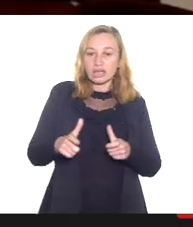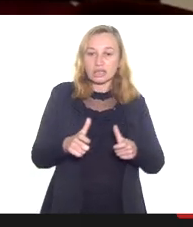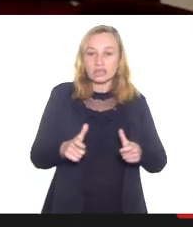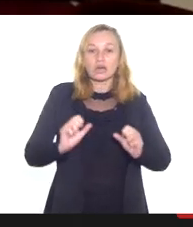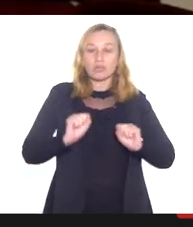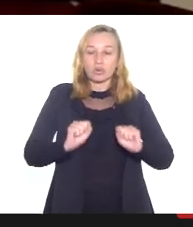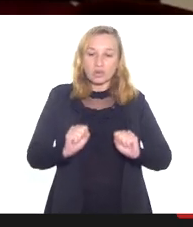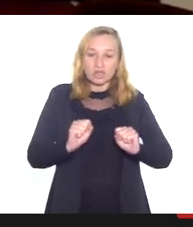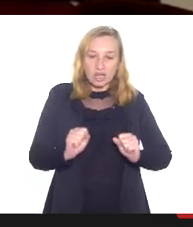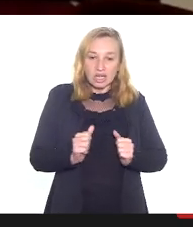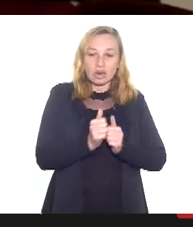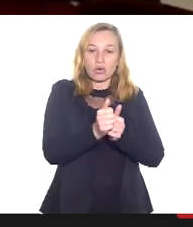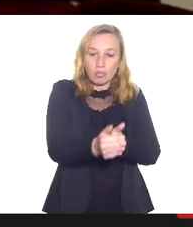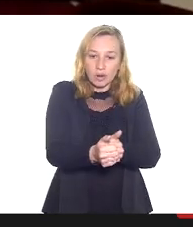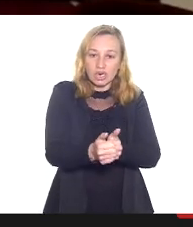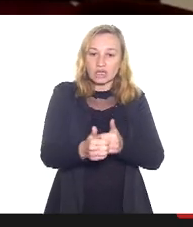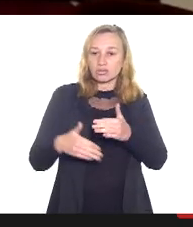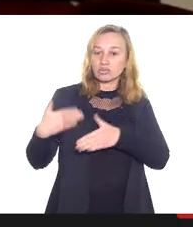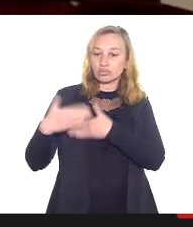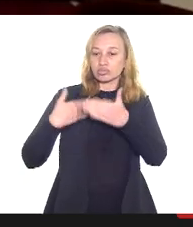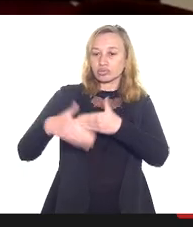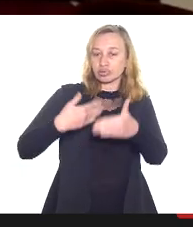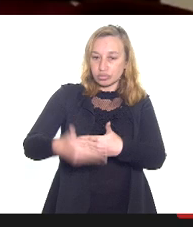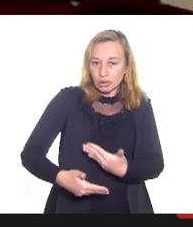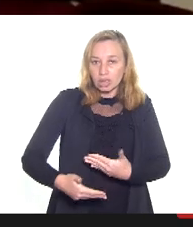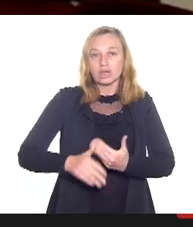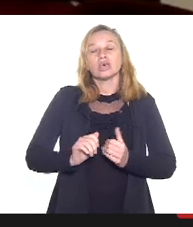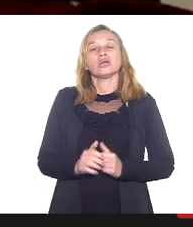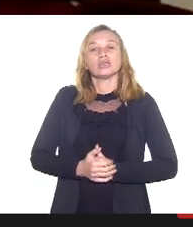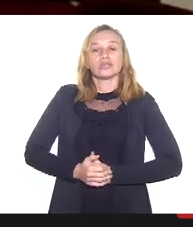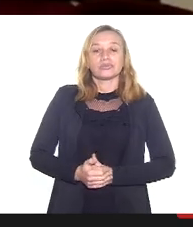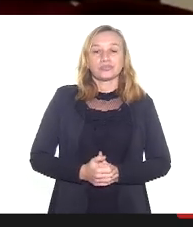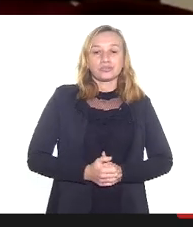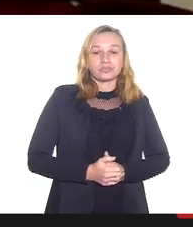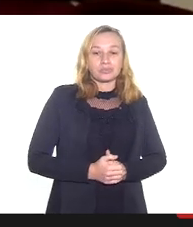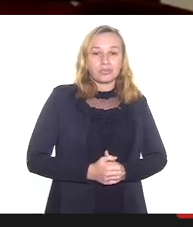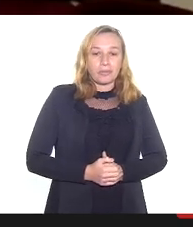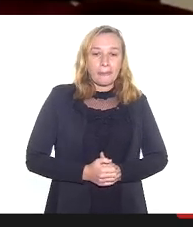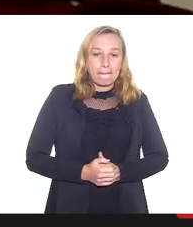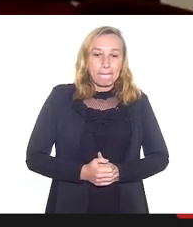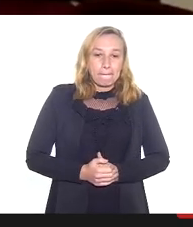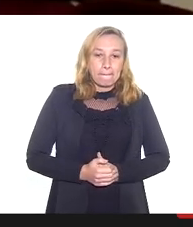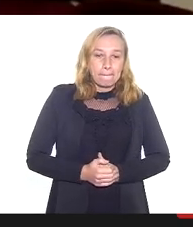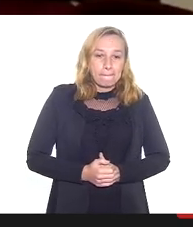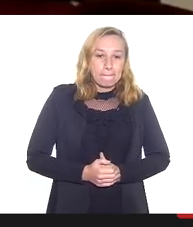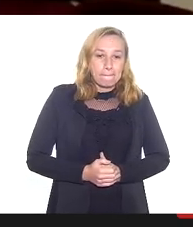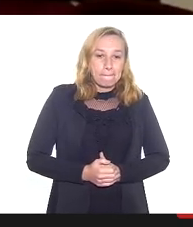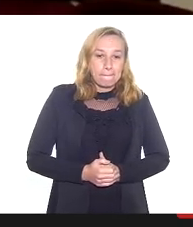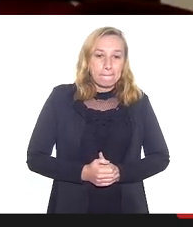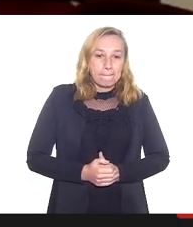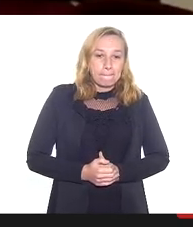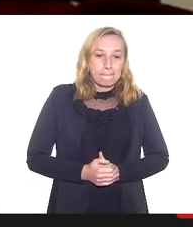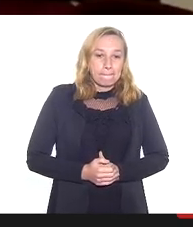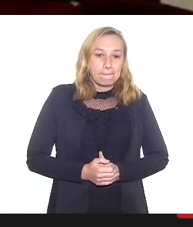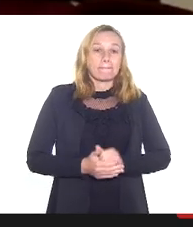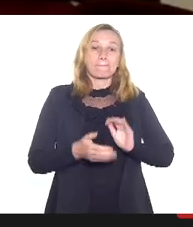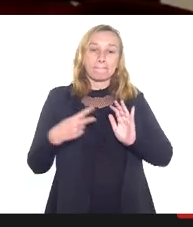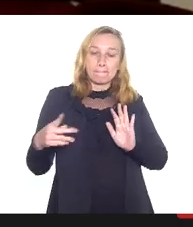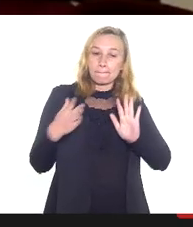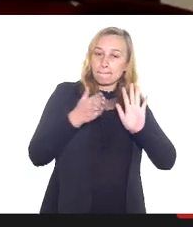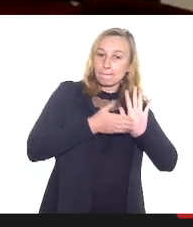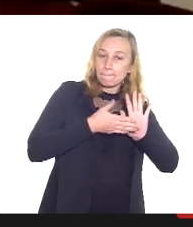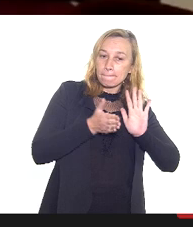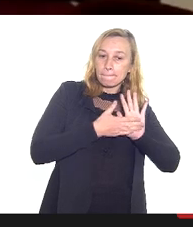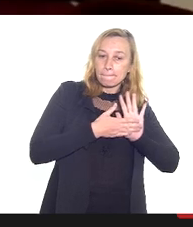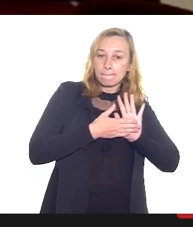estar contribuindo ao longo do tempo, né? Com as suas propostas